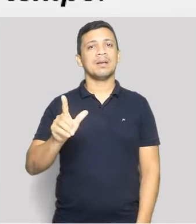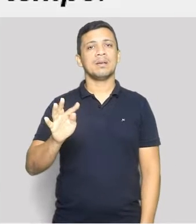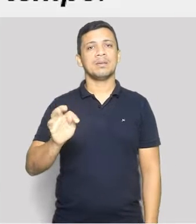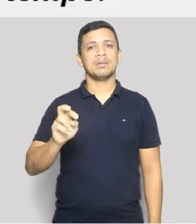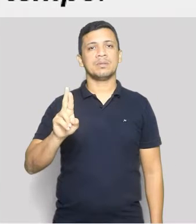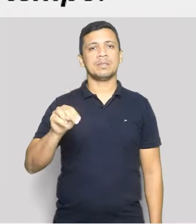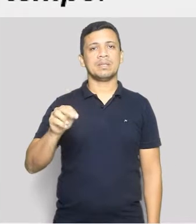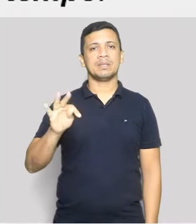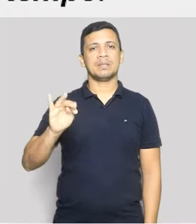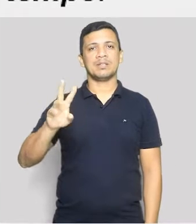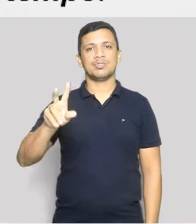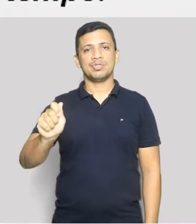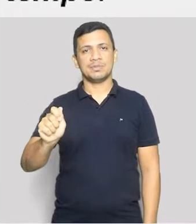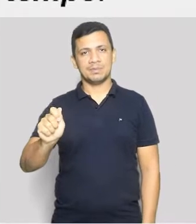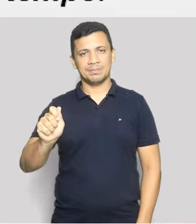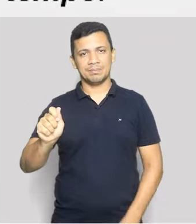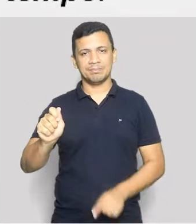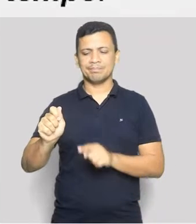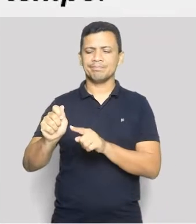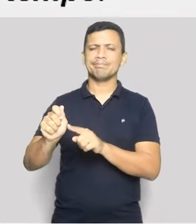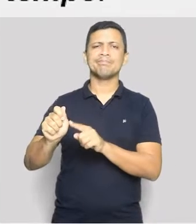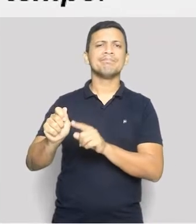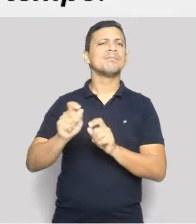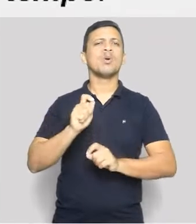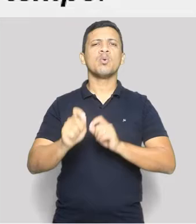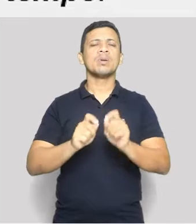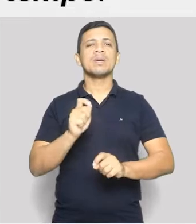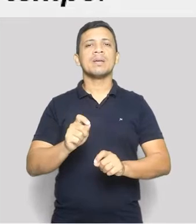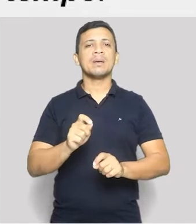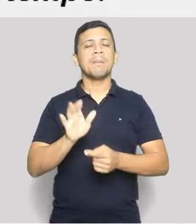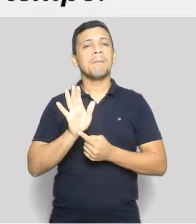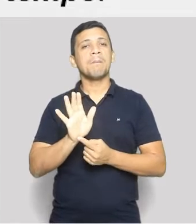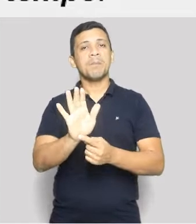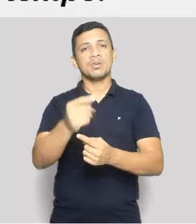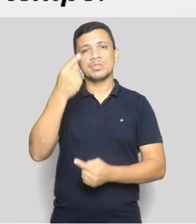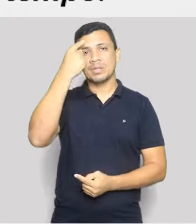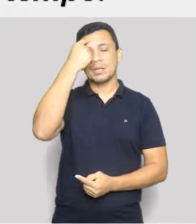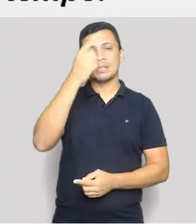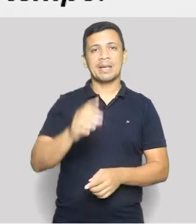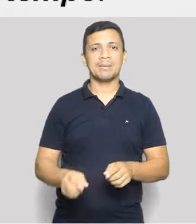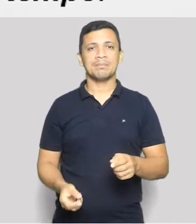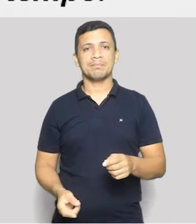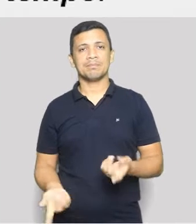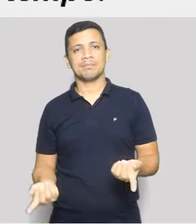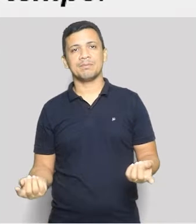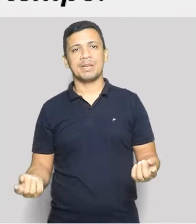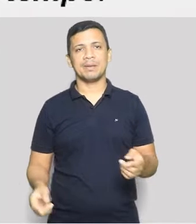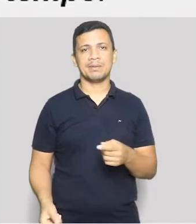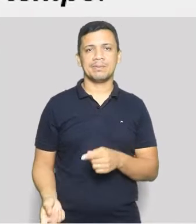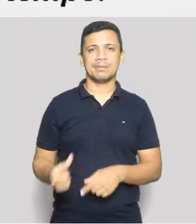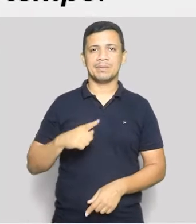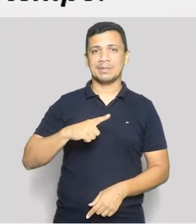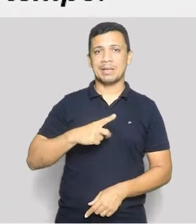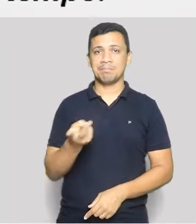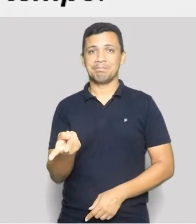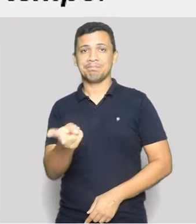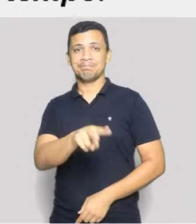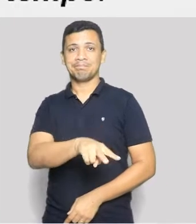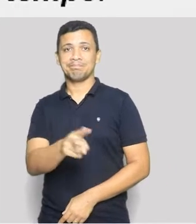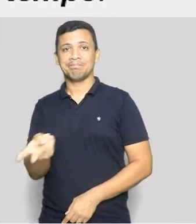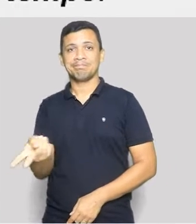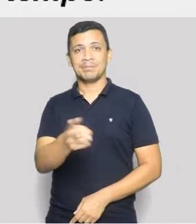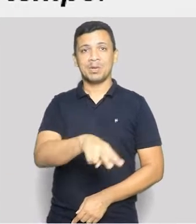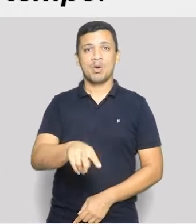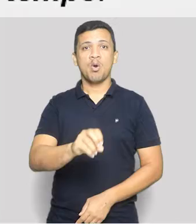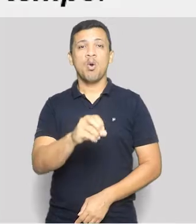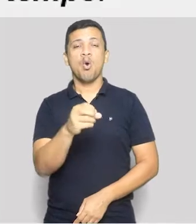é a alternativa, né? A alternativa, ela passa ideia ou de alternância ou de escolha.